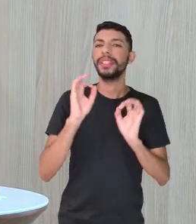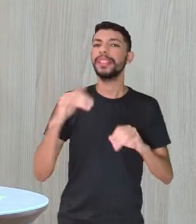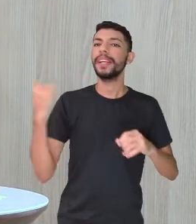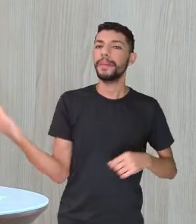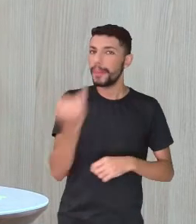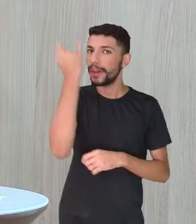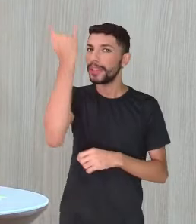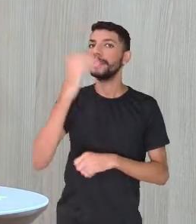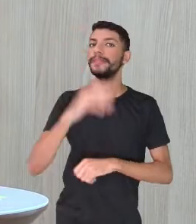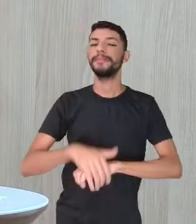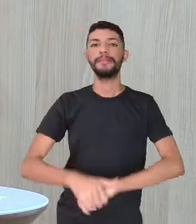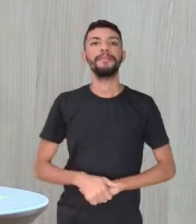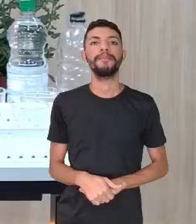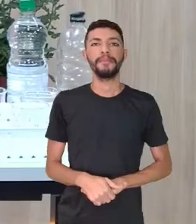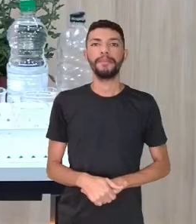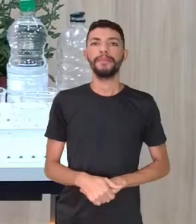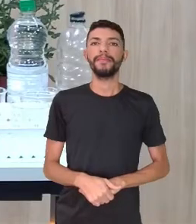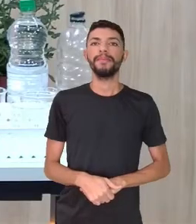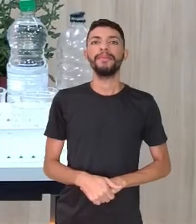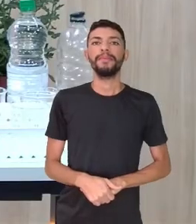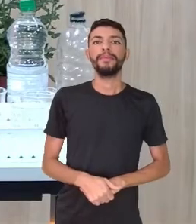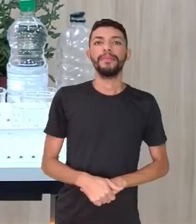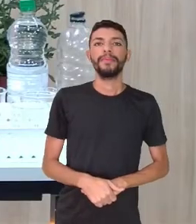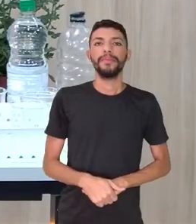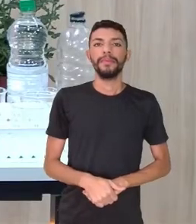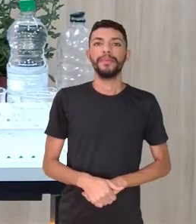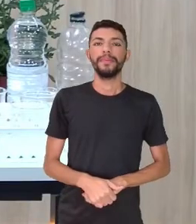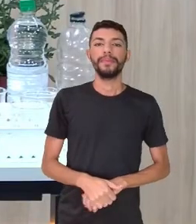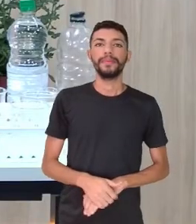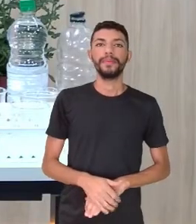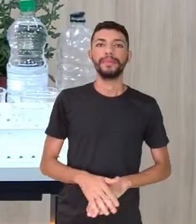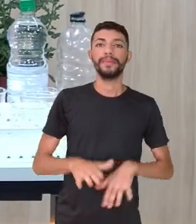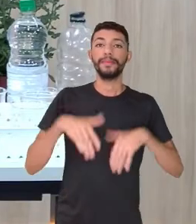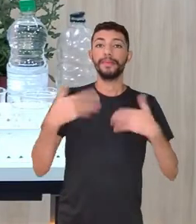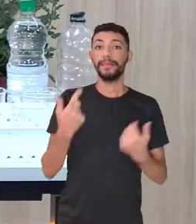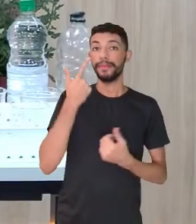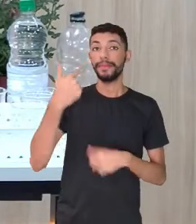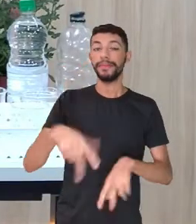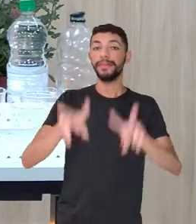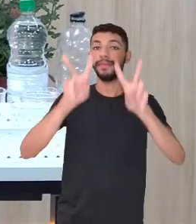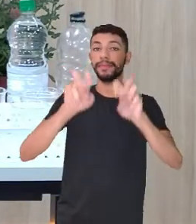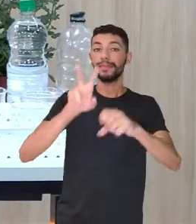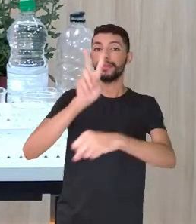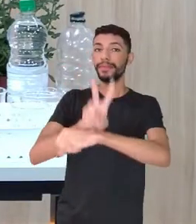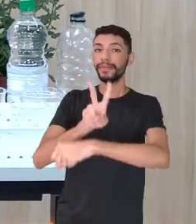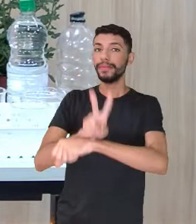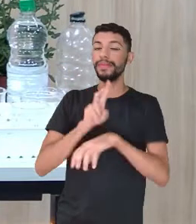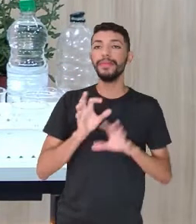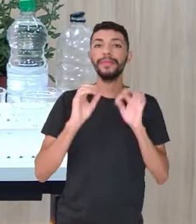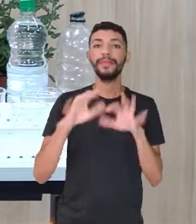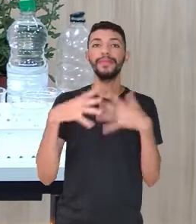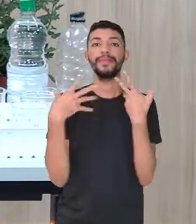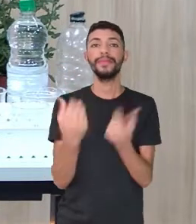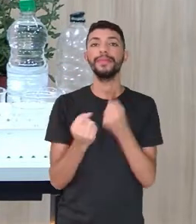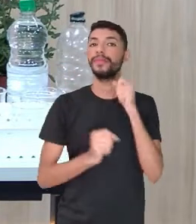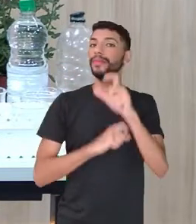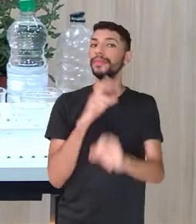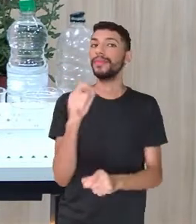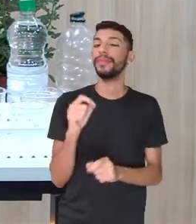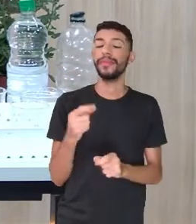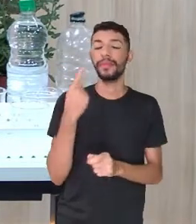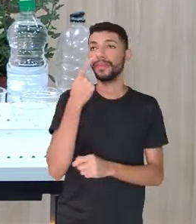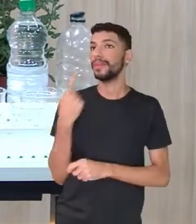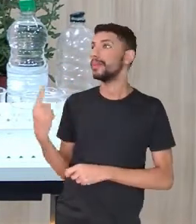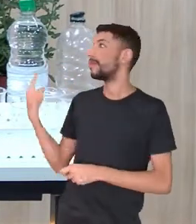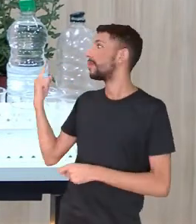muito importante, pessoal. Pois é, professora Cláudia. Então, falando na questão aí da prevenção, vamos já ver o que foi